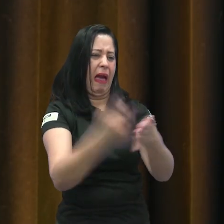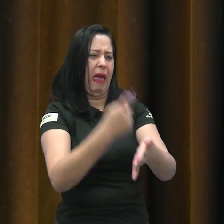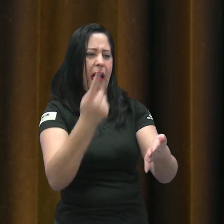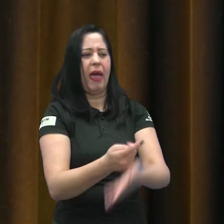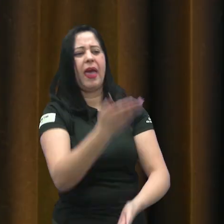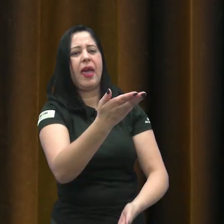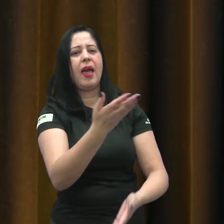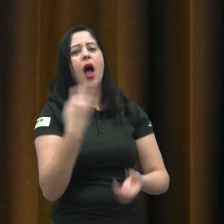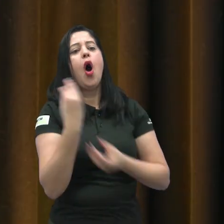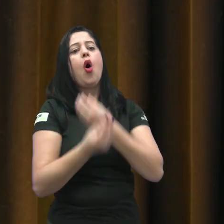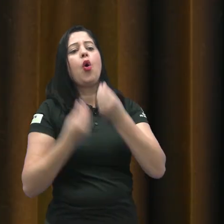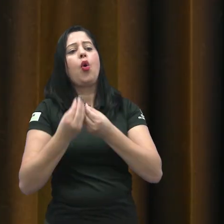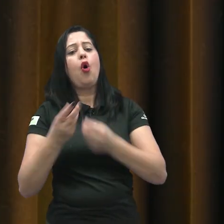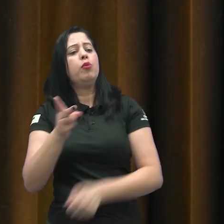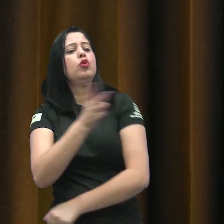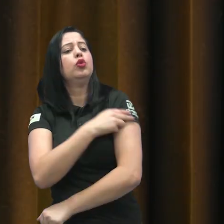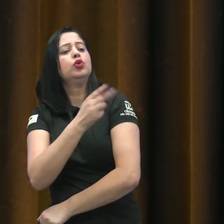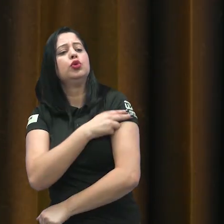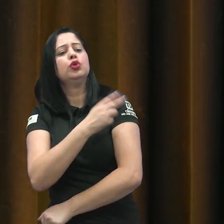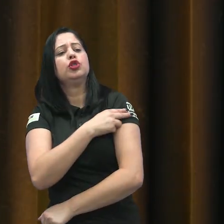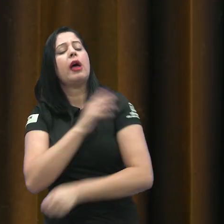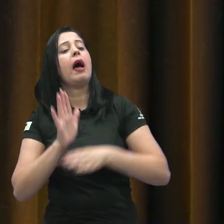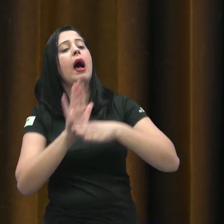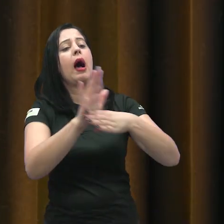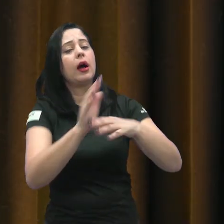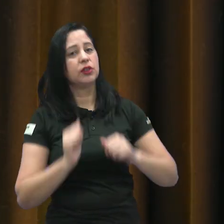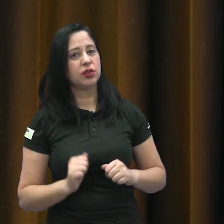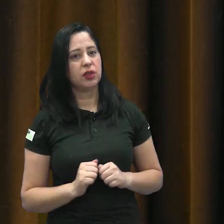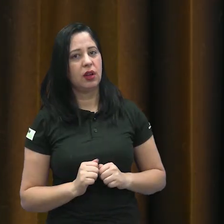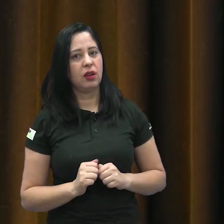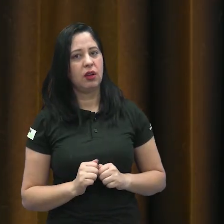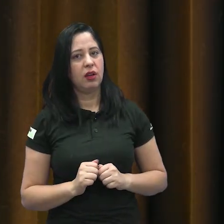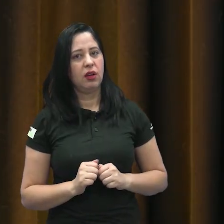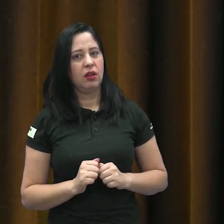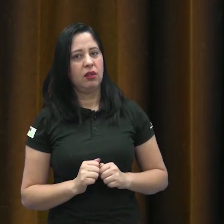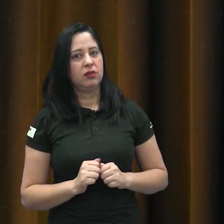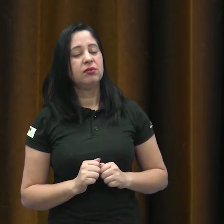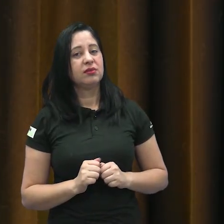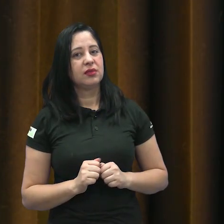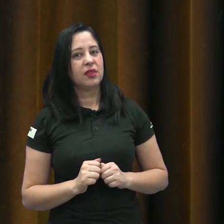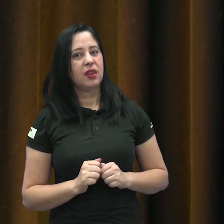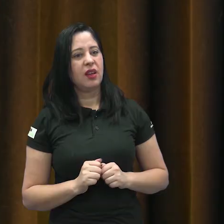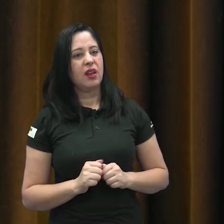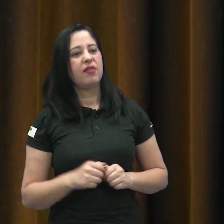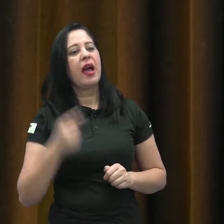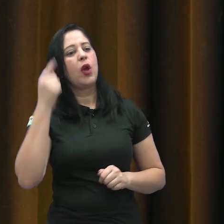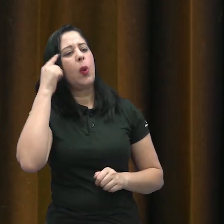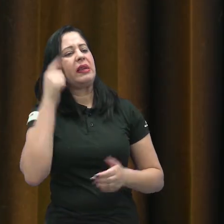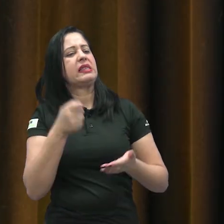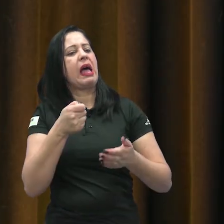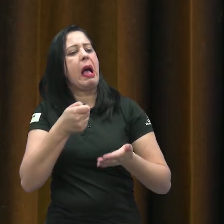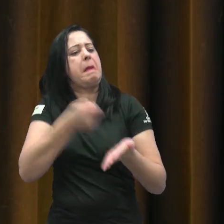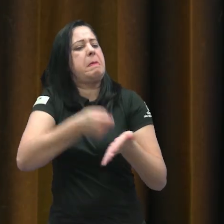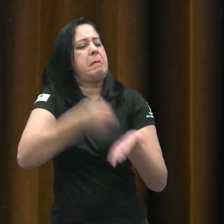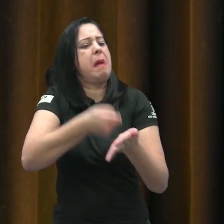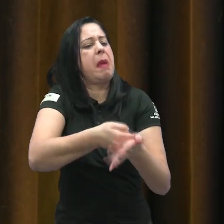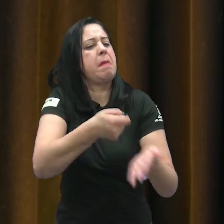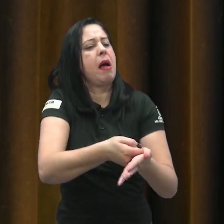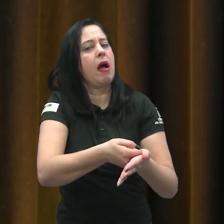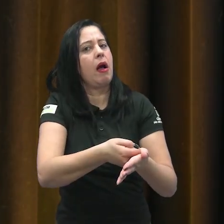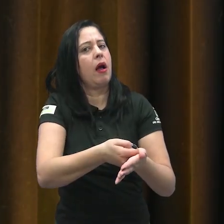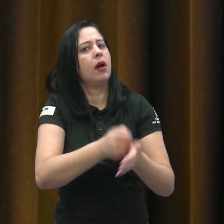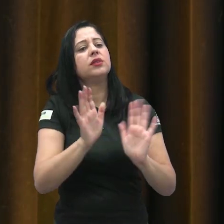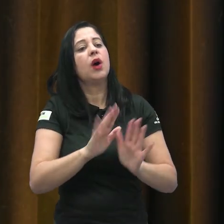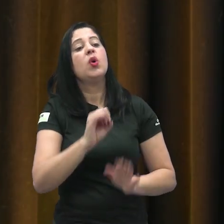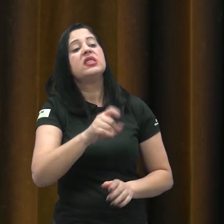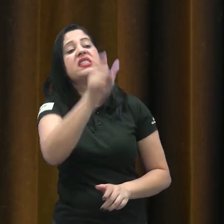é que o líder vai ver isso? Né? Vai ver só como alguma coisa que ele vai precisar impor, vai exigir mais. E se aquela pessoa